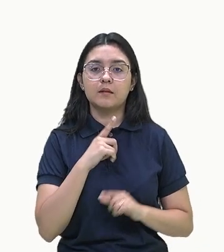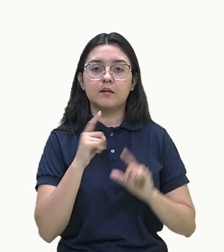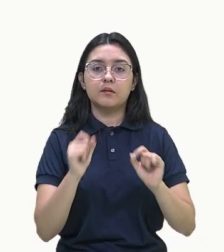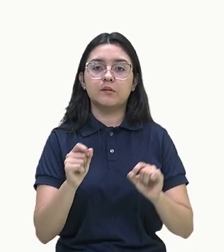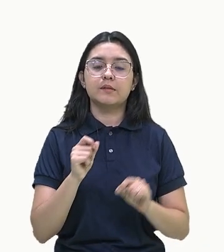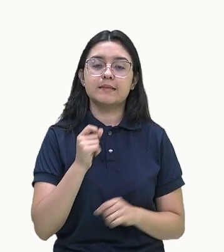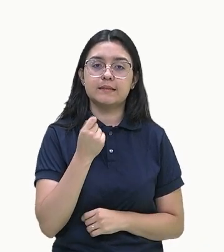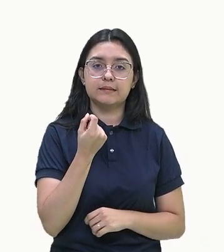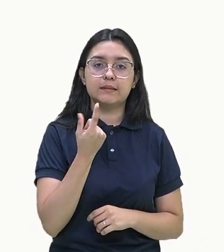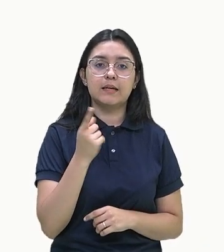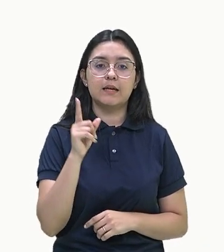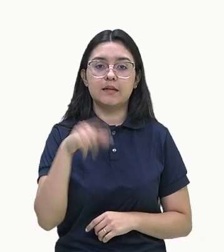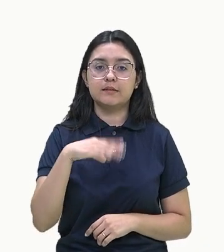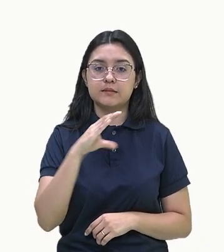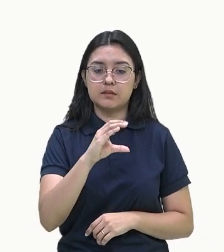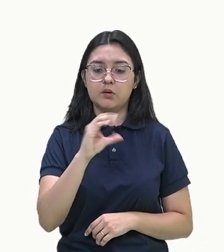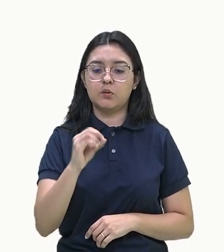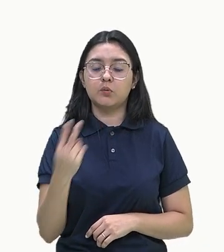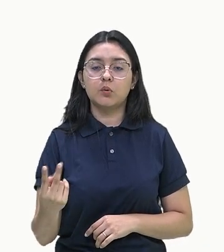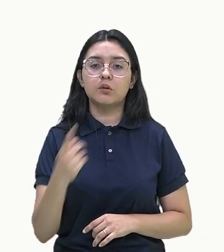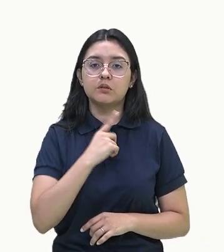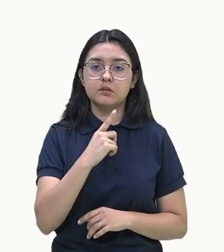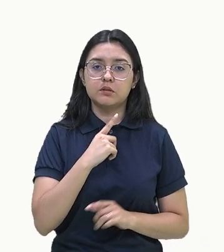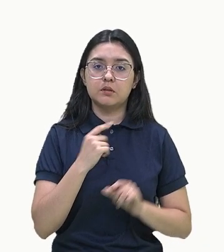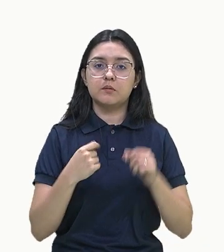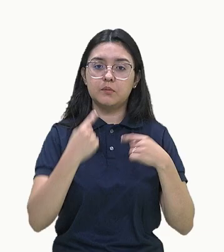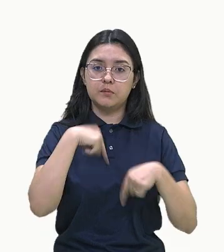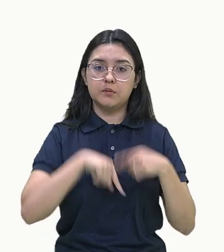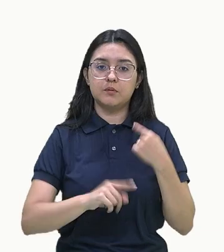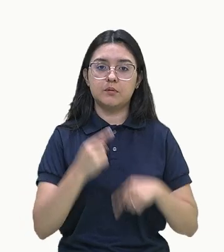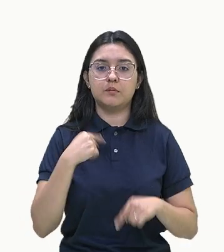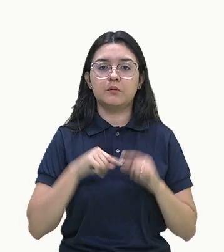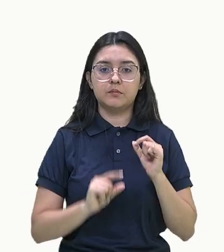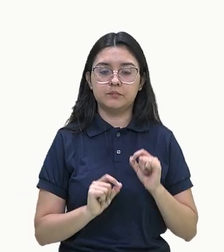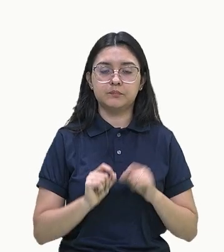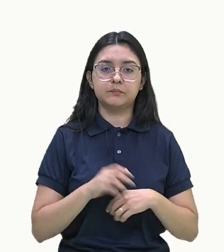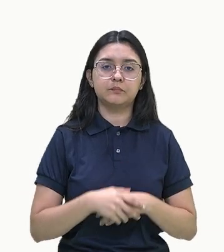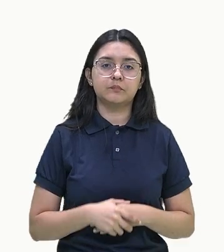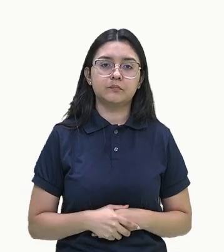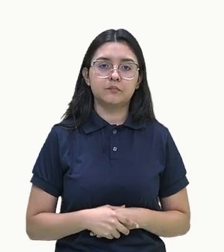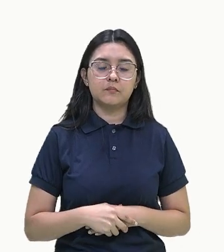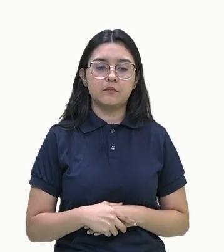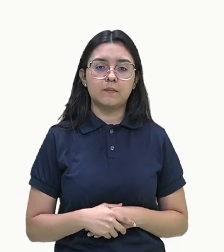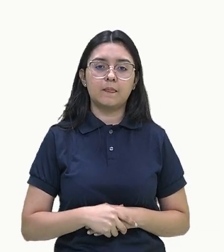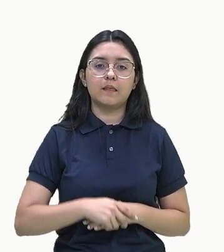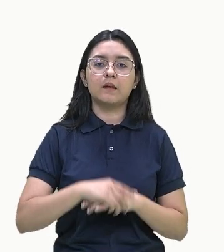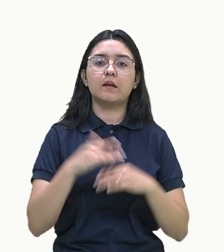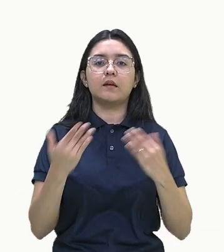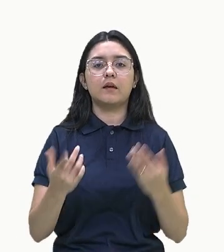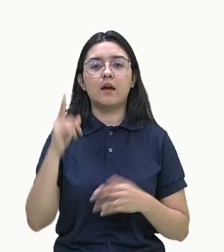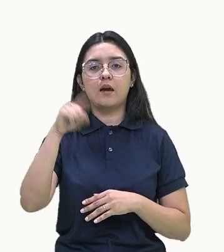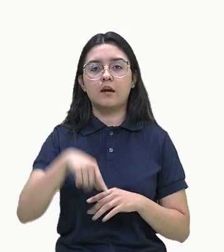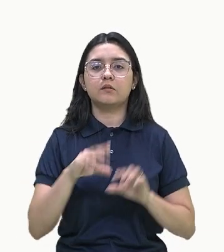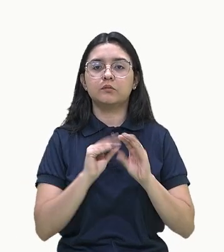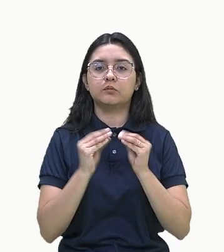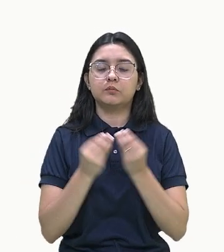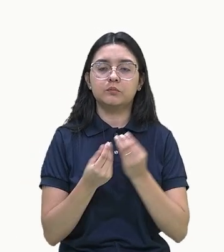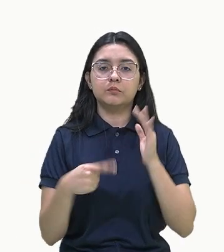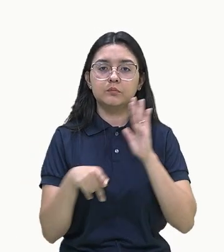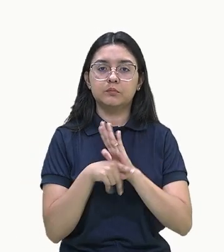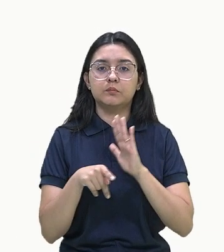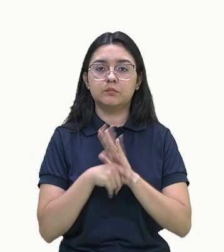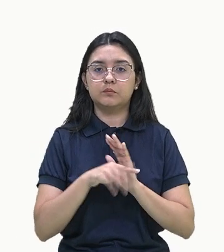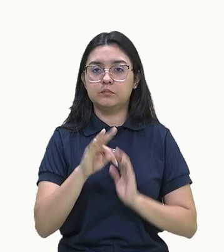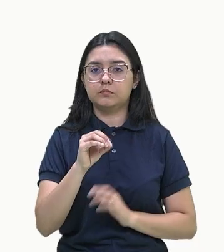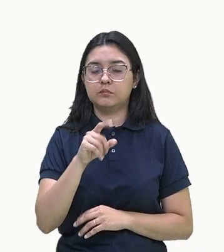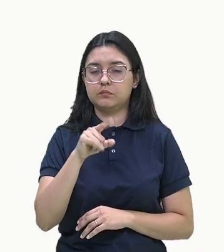em CO2, né, que já é o gás carbônico, em que é um produto, né, de excreção